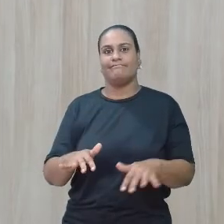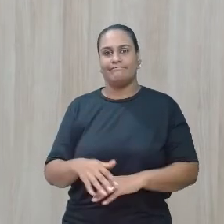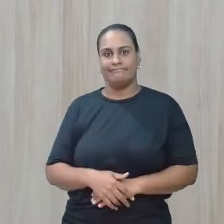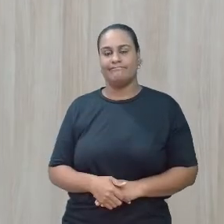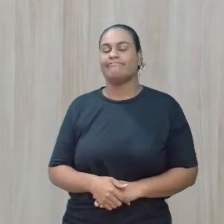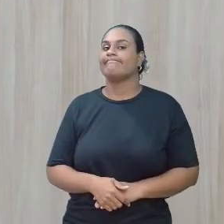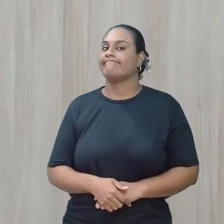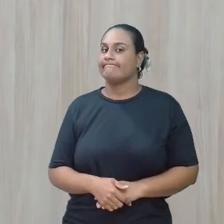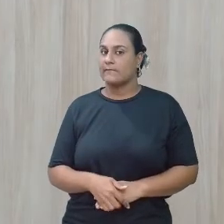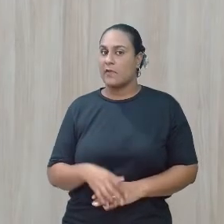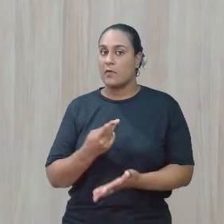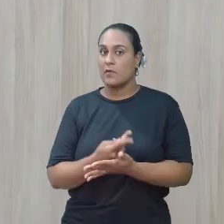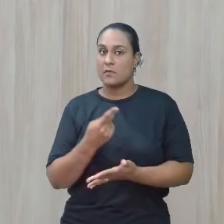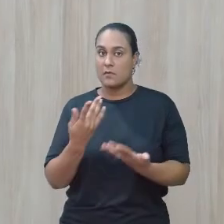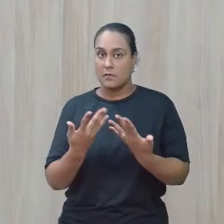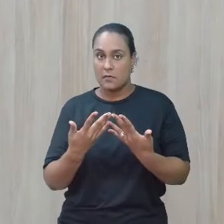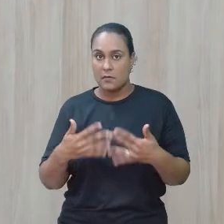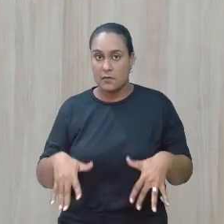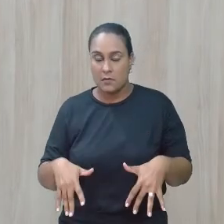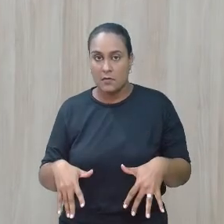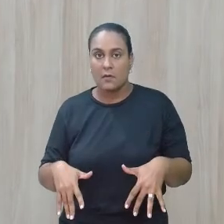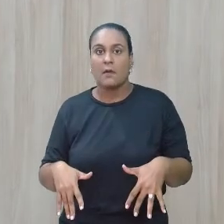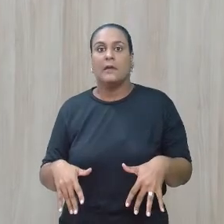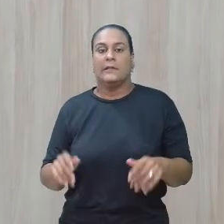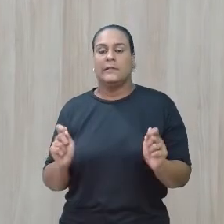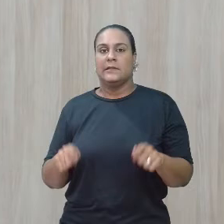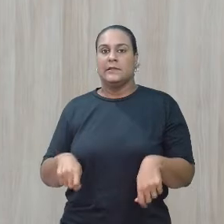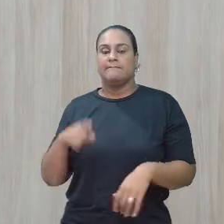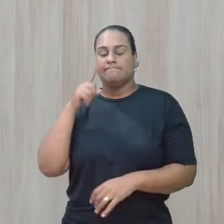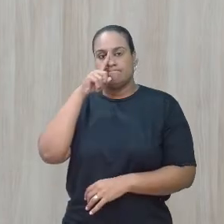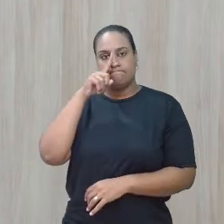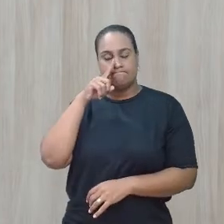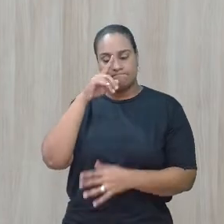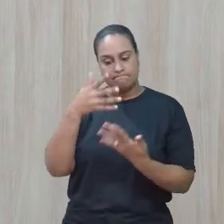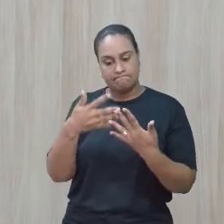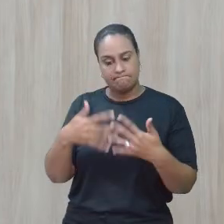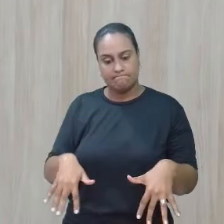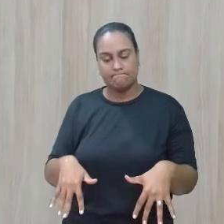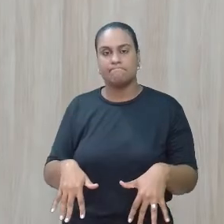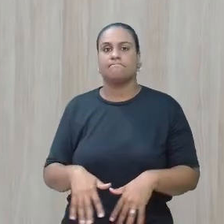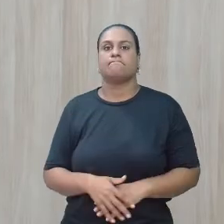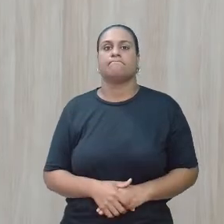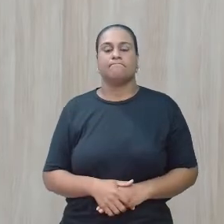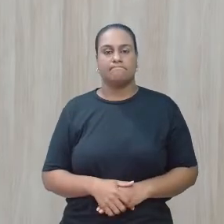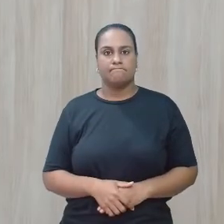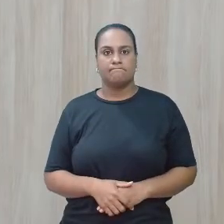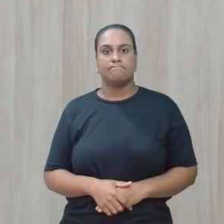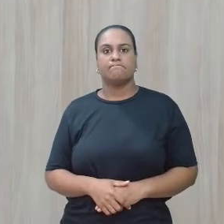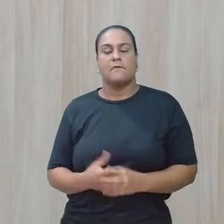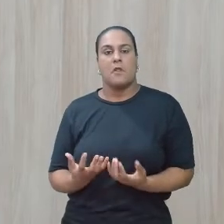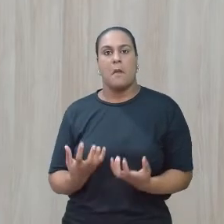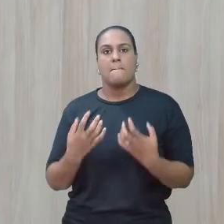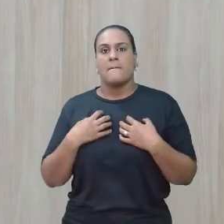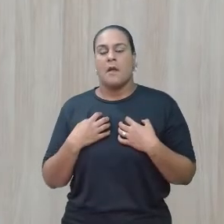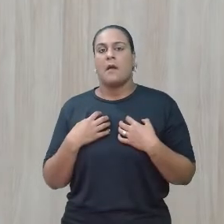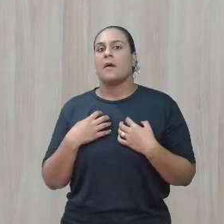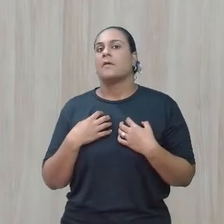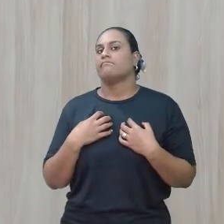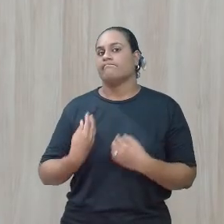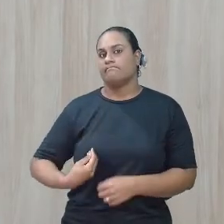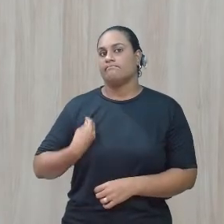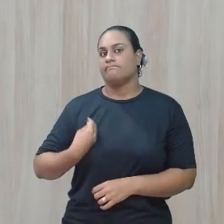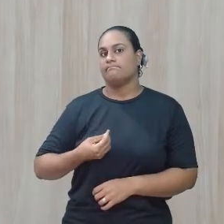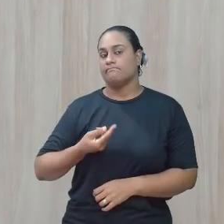desses fenômenos, né, naturais que podem causar desastres naturais, né, eles podem impactar muito nas nossas